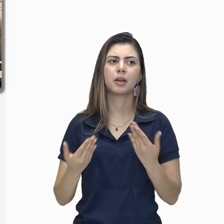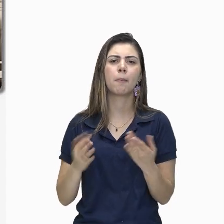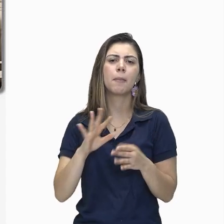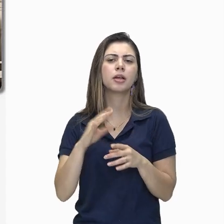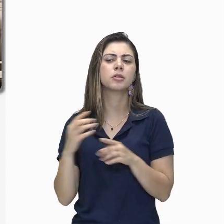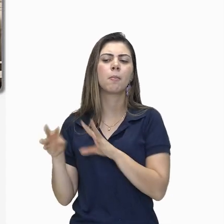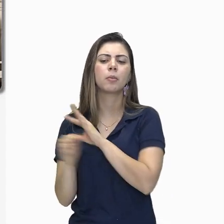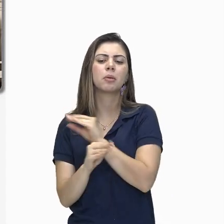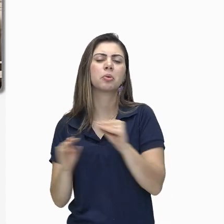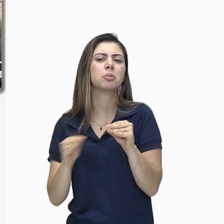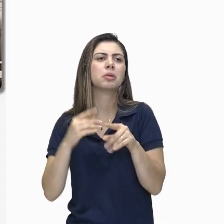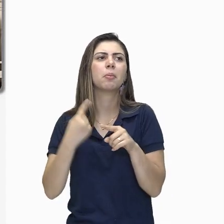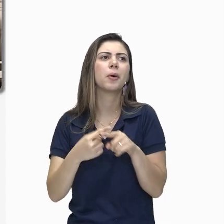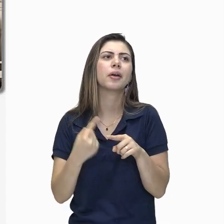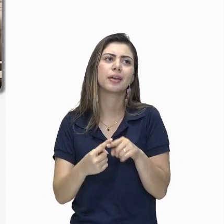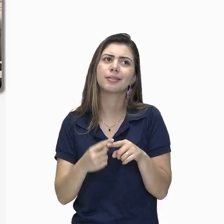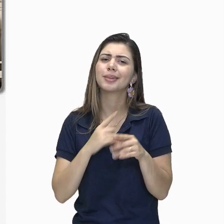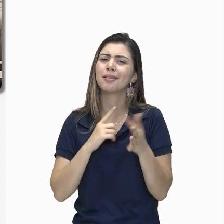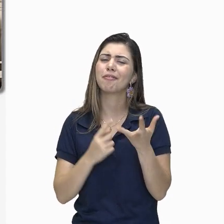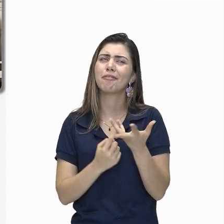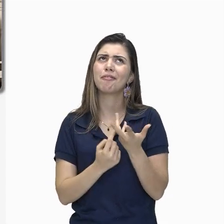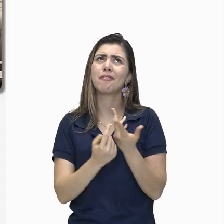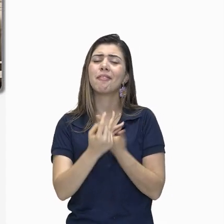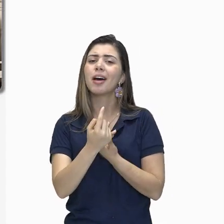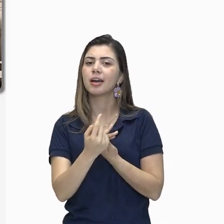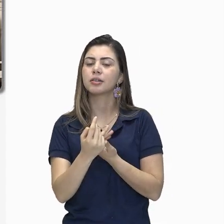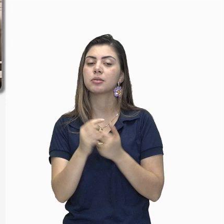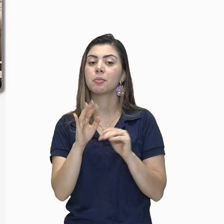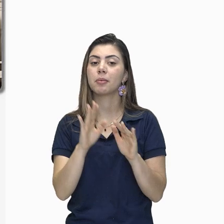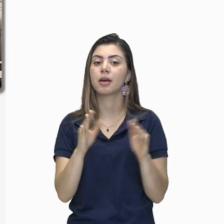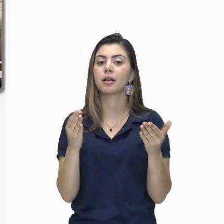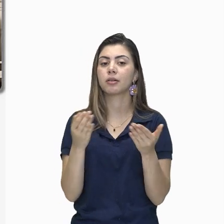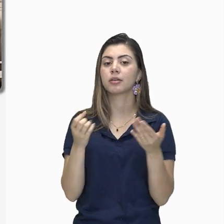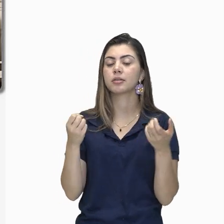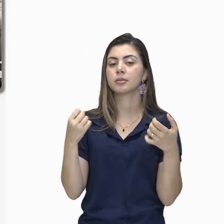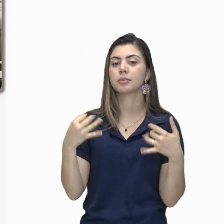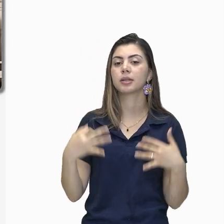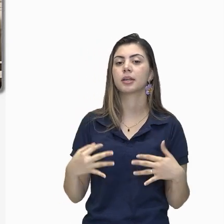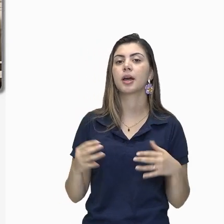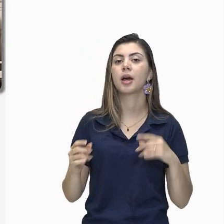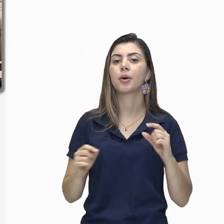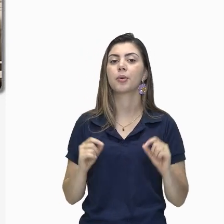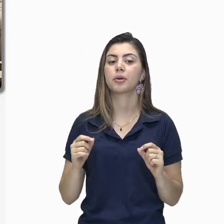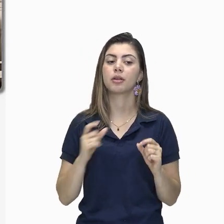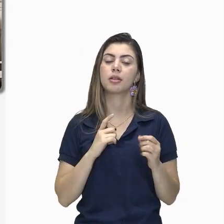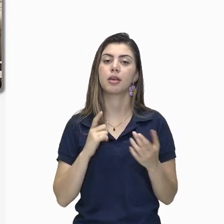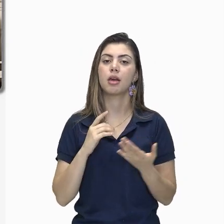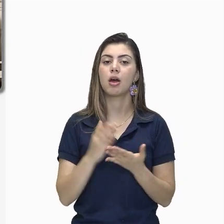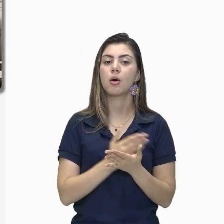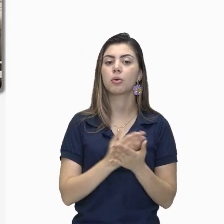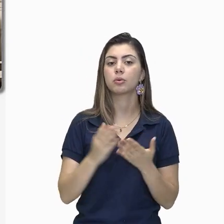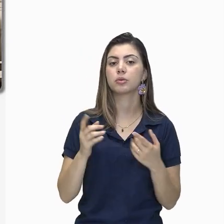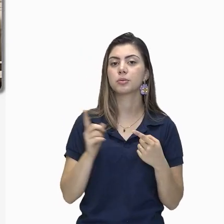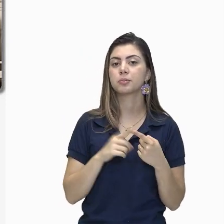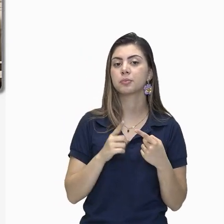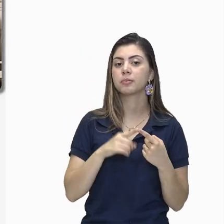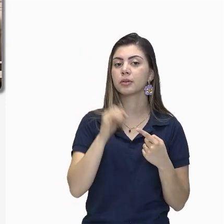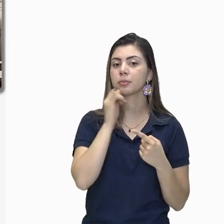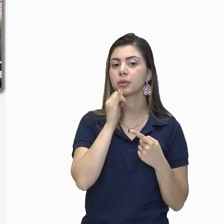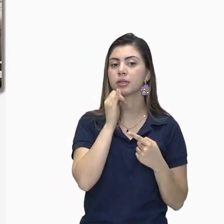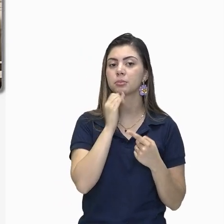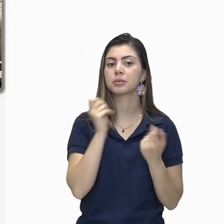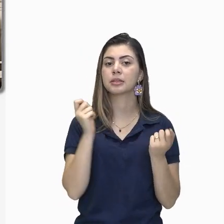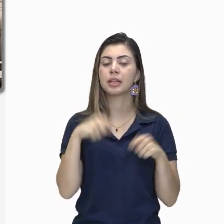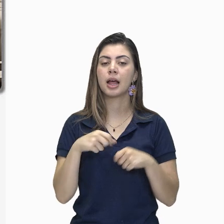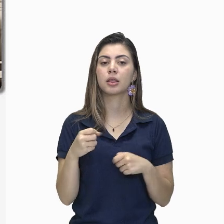motivos. Então, entre esses motivos, nós podemos dizer, né, nós podemos apontar aí a questão da adoção